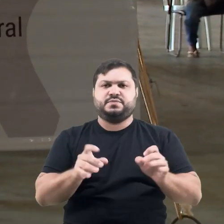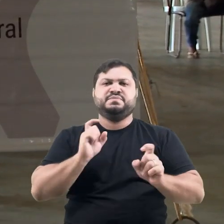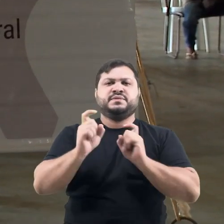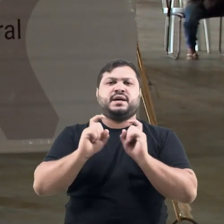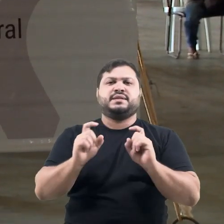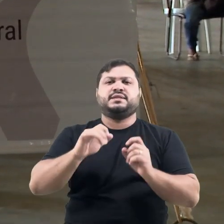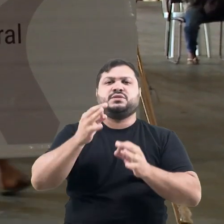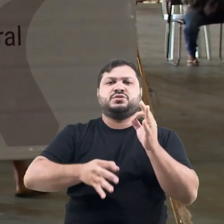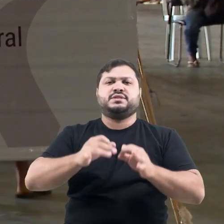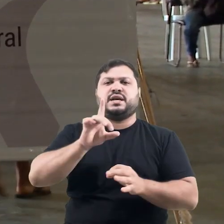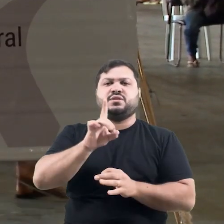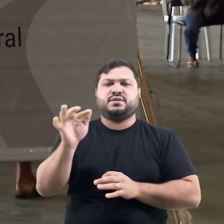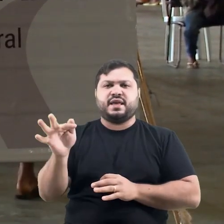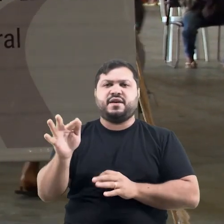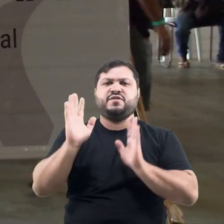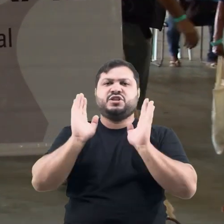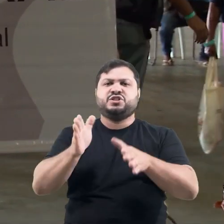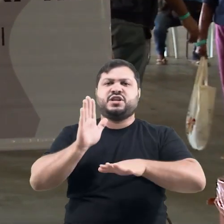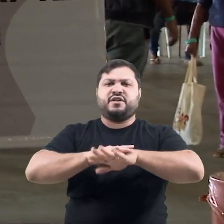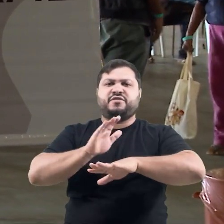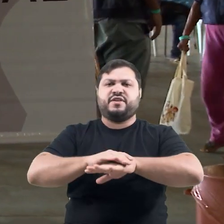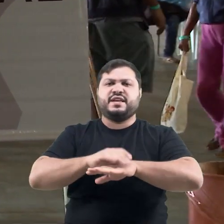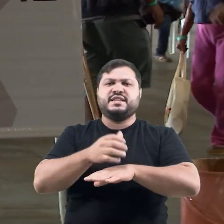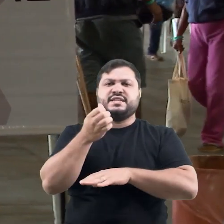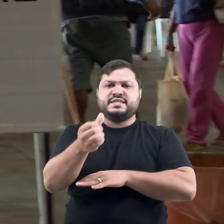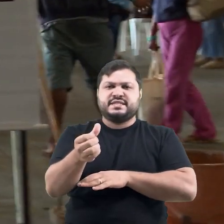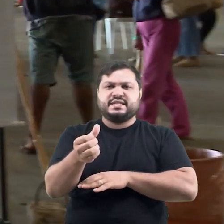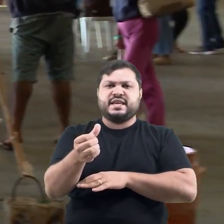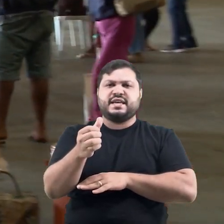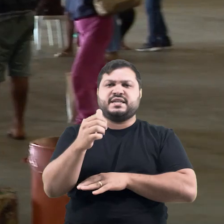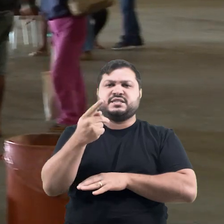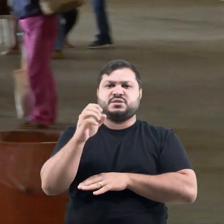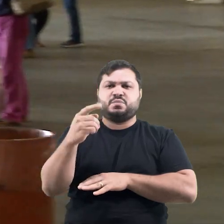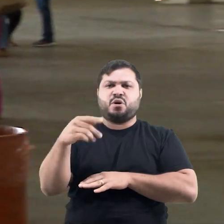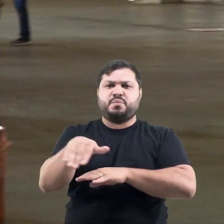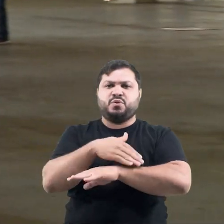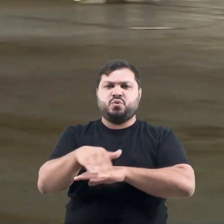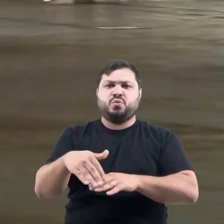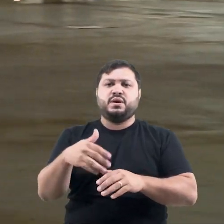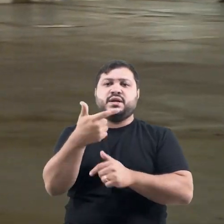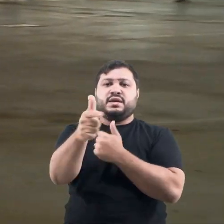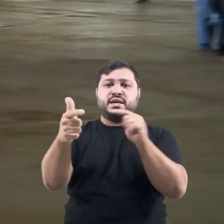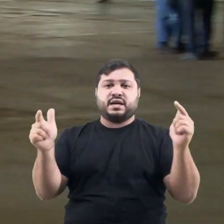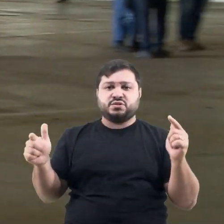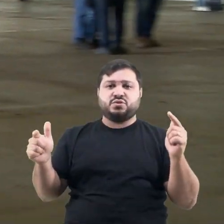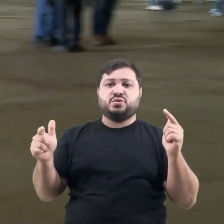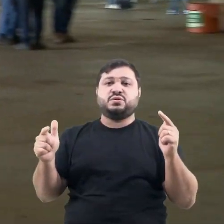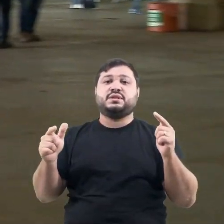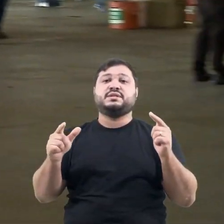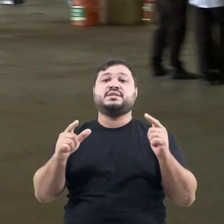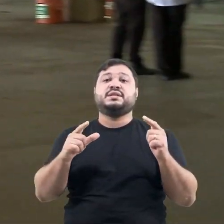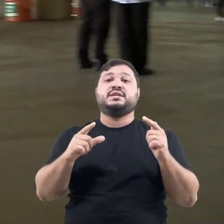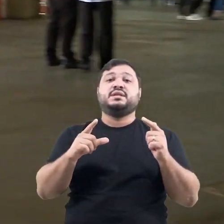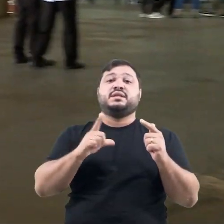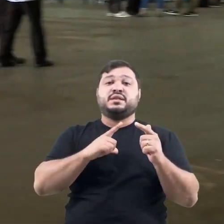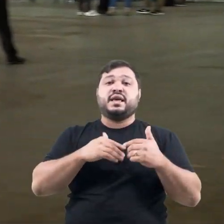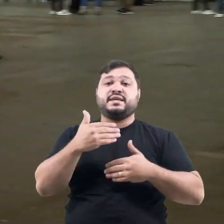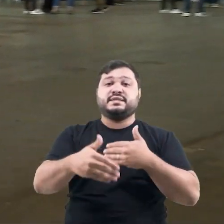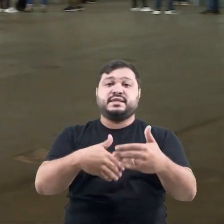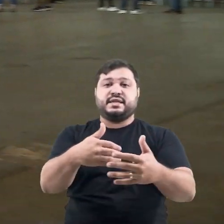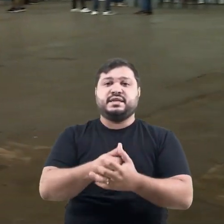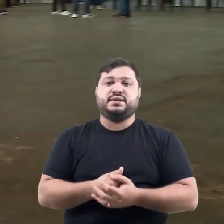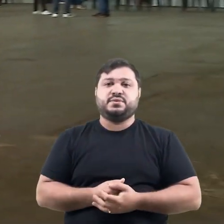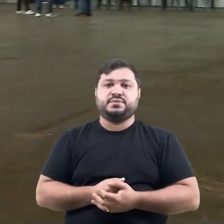Seção Judiciária do DF já realizou 6 mutirões Pop Rua Ajude e as demais seções têm seguido esse